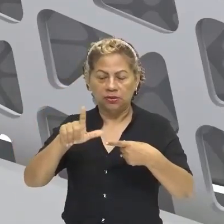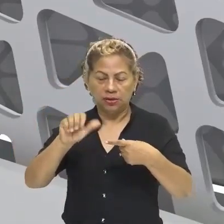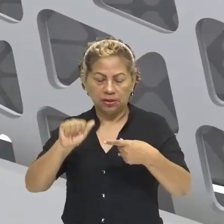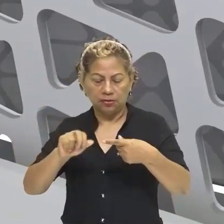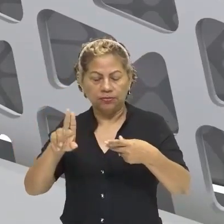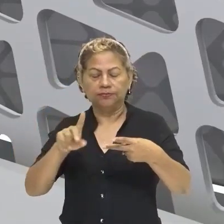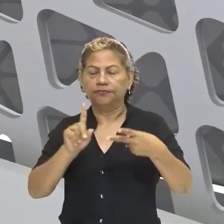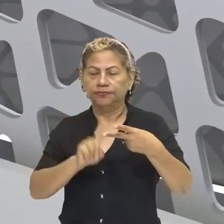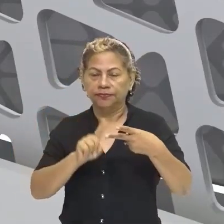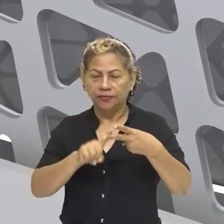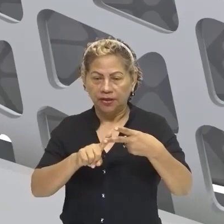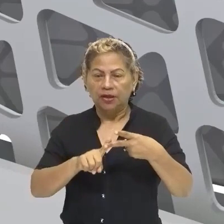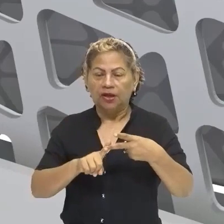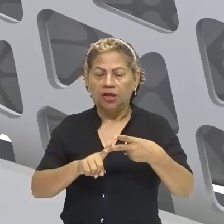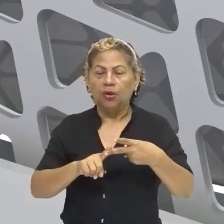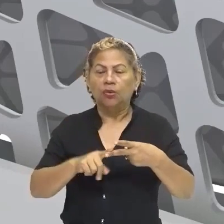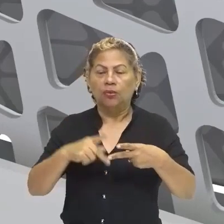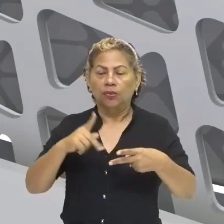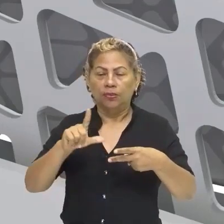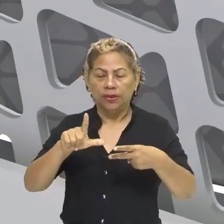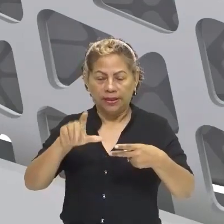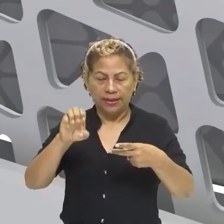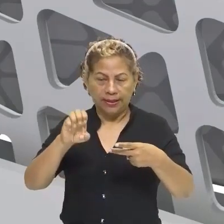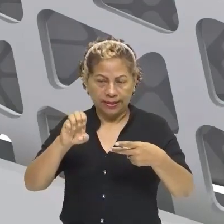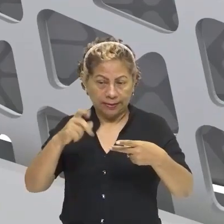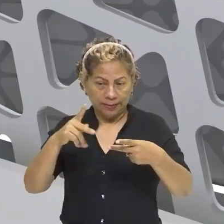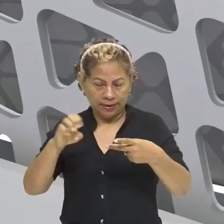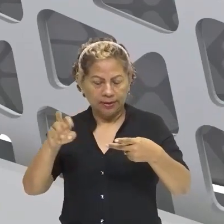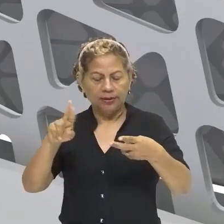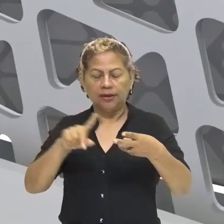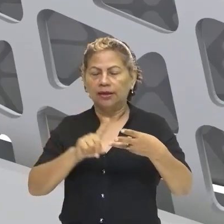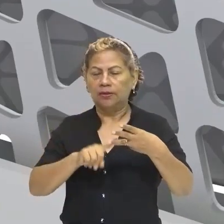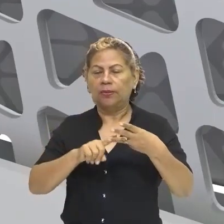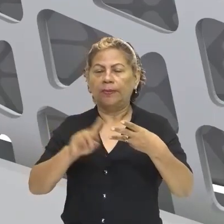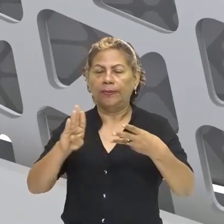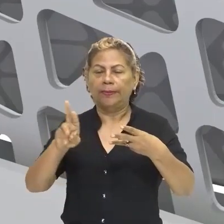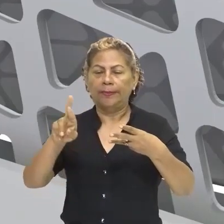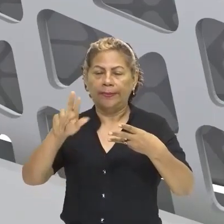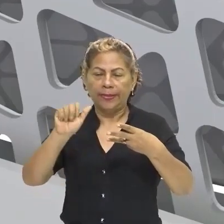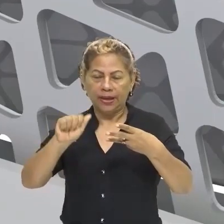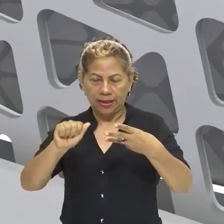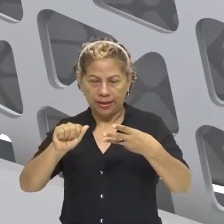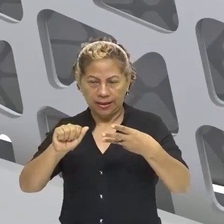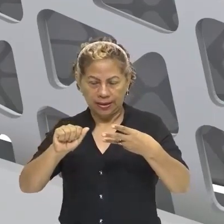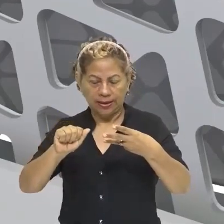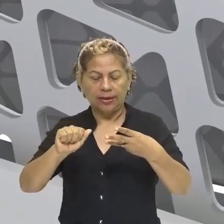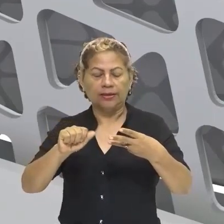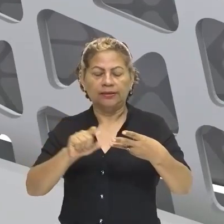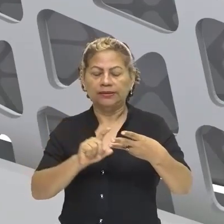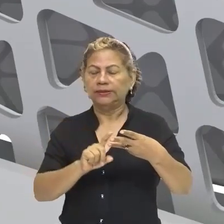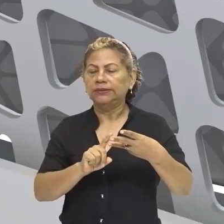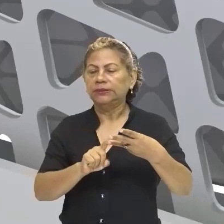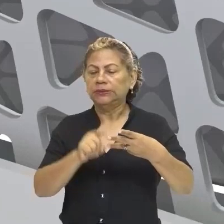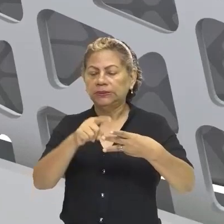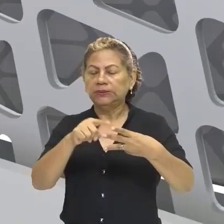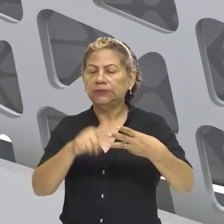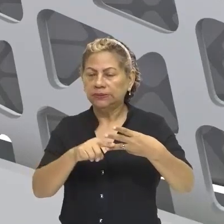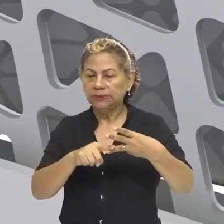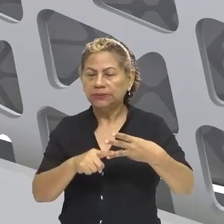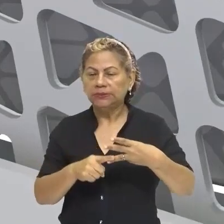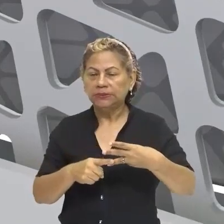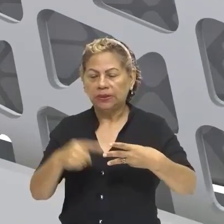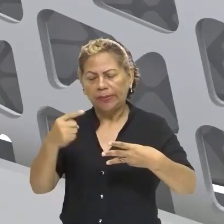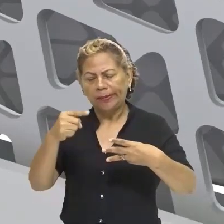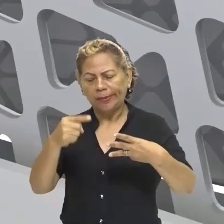tivemos também Johannes Kepler e Tycho Brahe, que foram comentados aí no vídeo. Muito bem, o